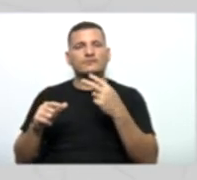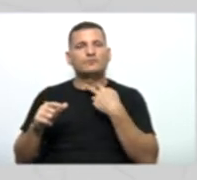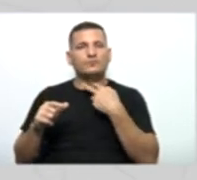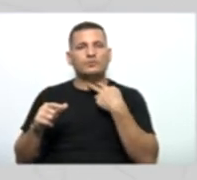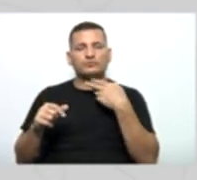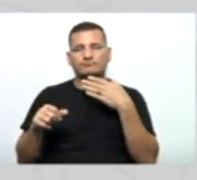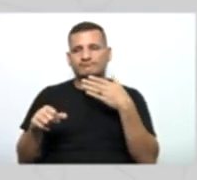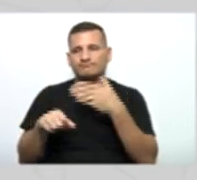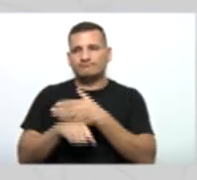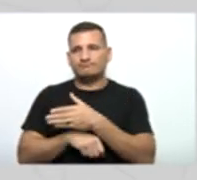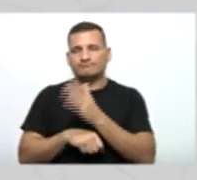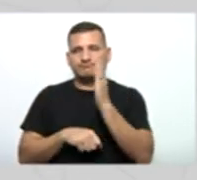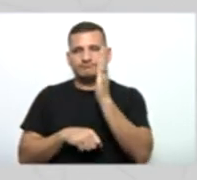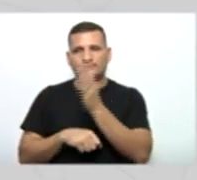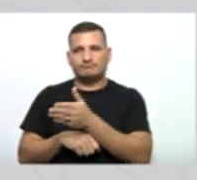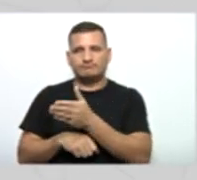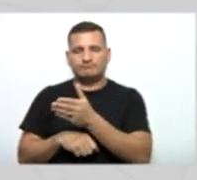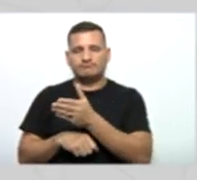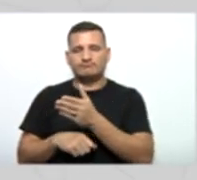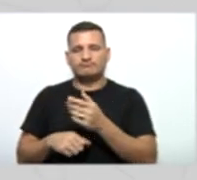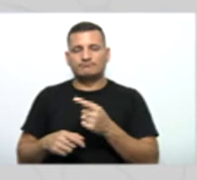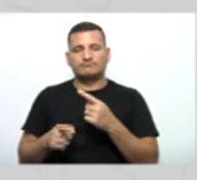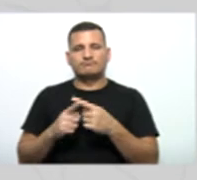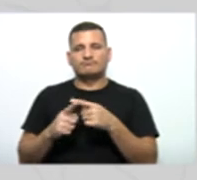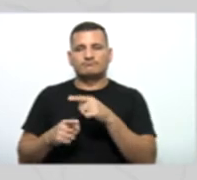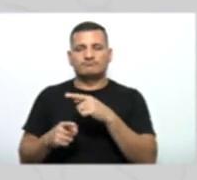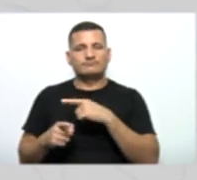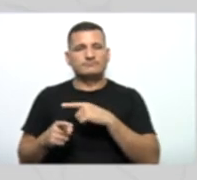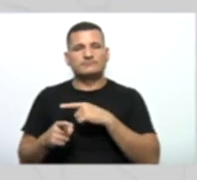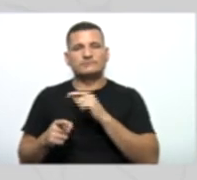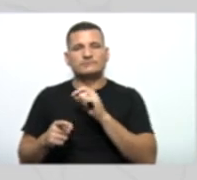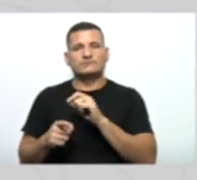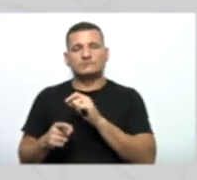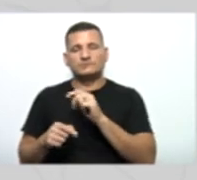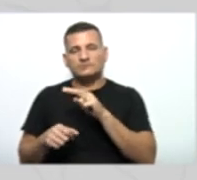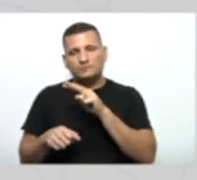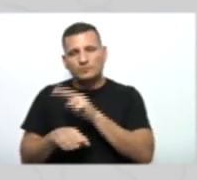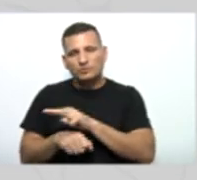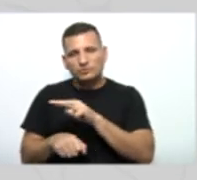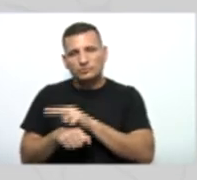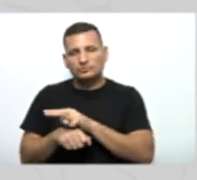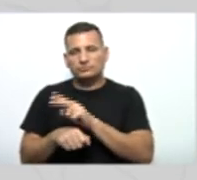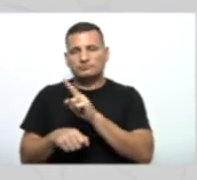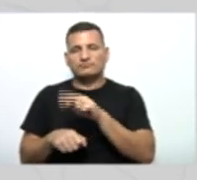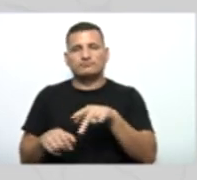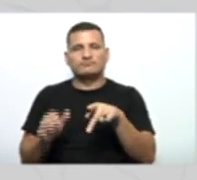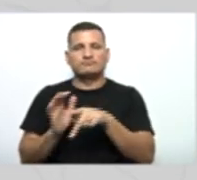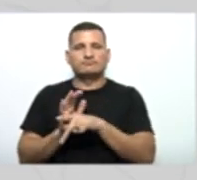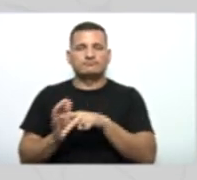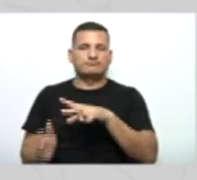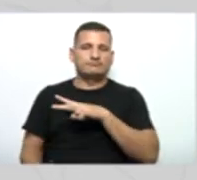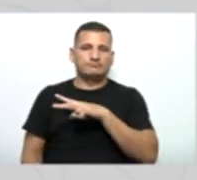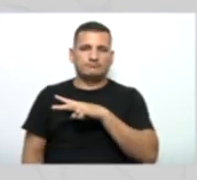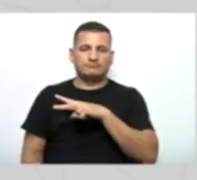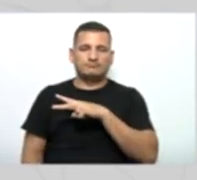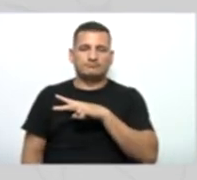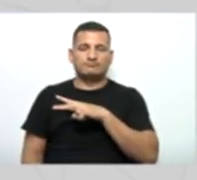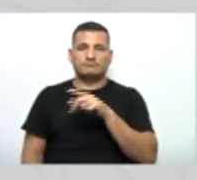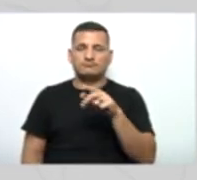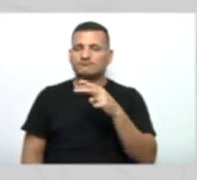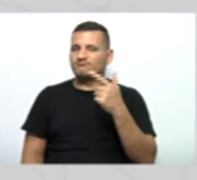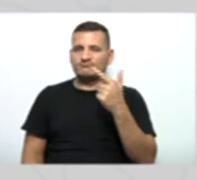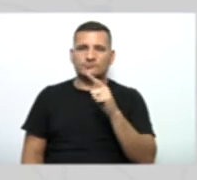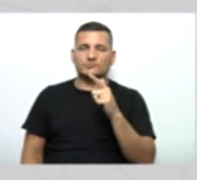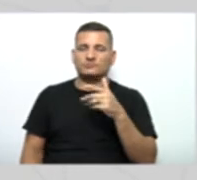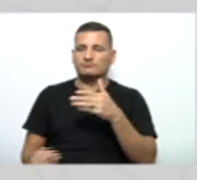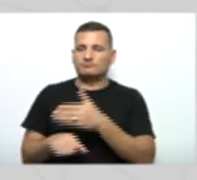esse acesso direto, justamente porque ele está protegido. Ele é um atributo do tipo privado. Logo, você não consegue